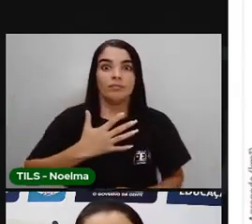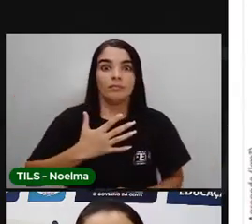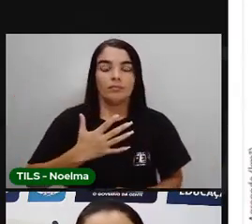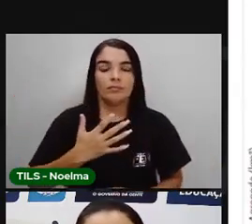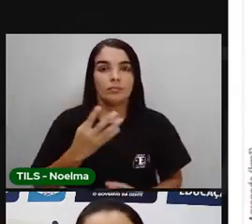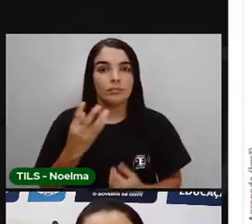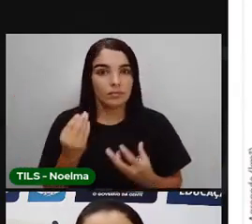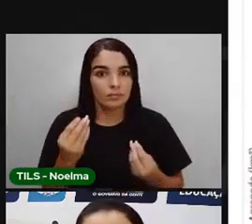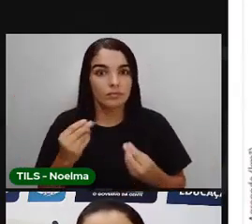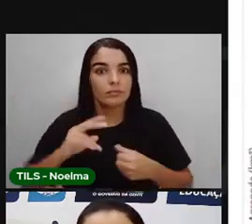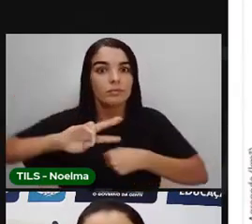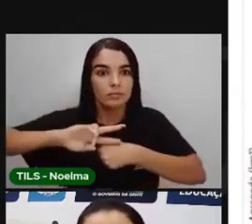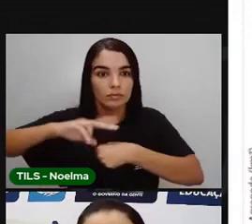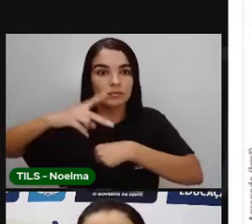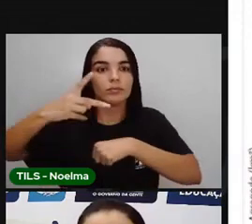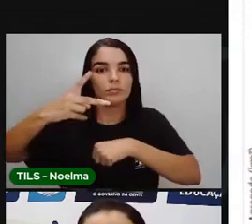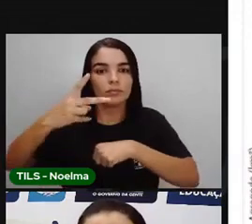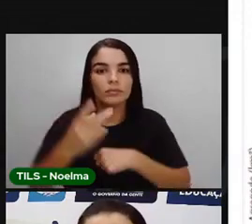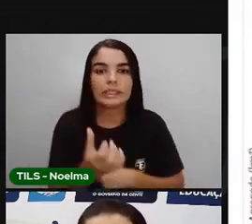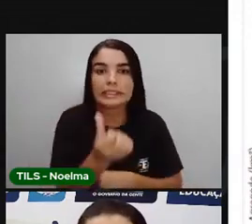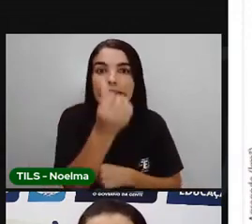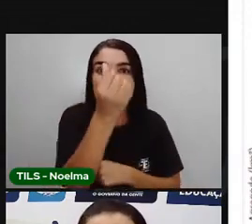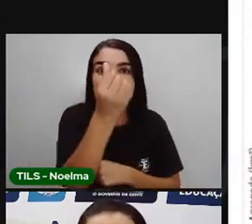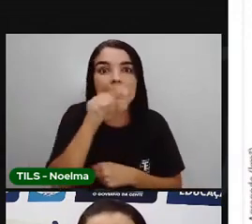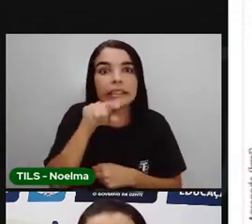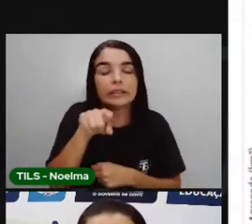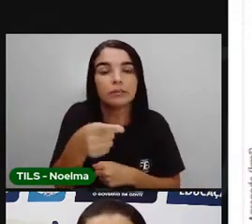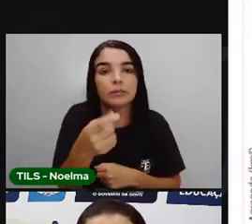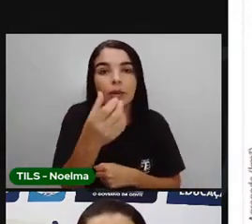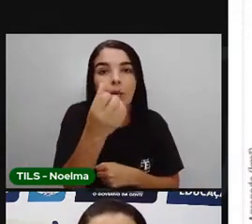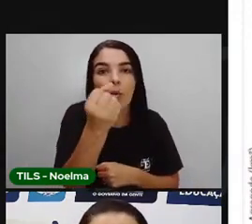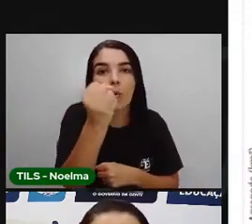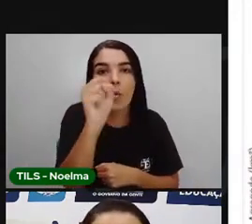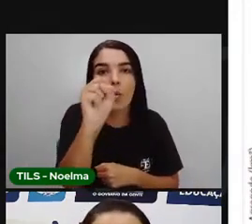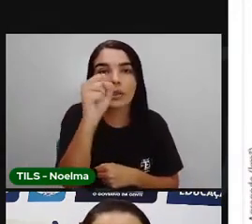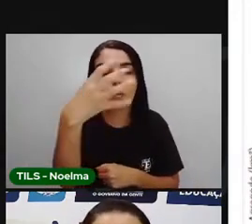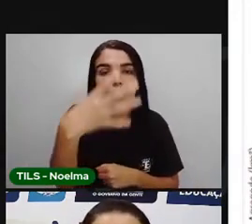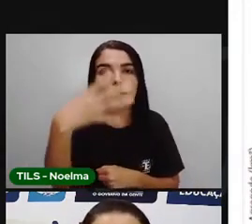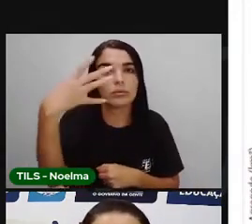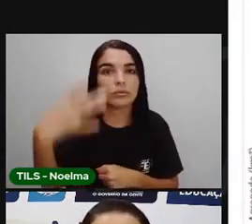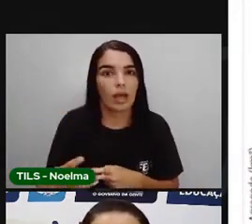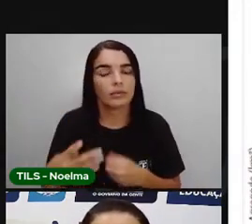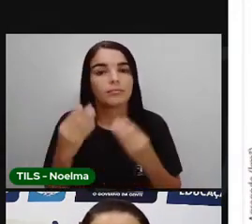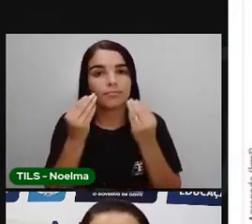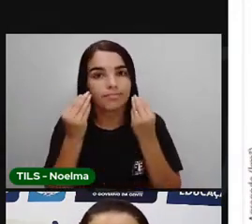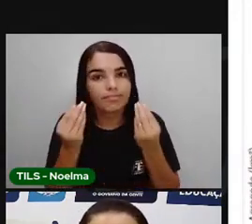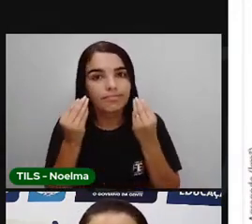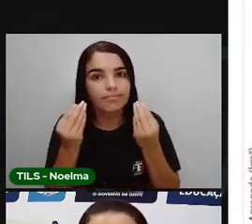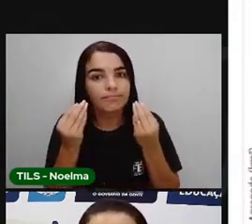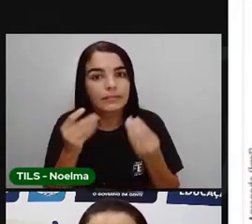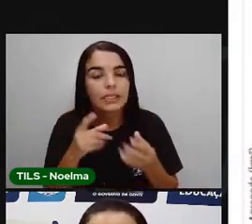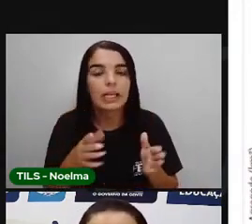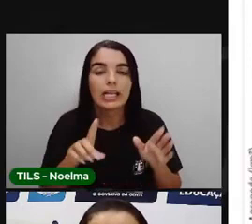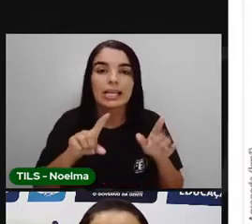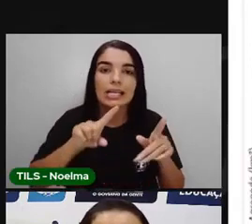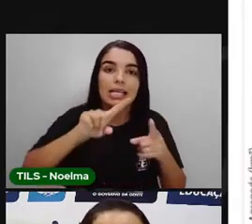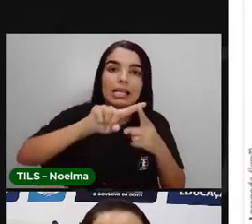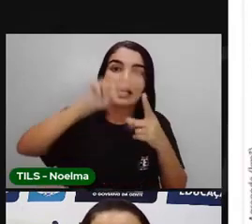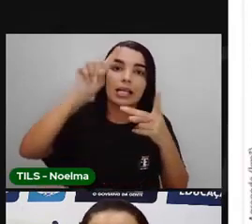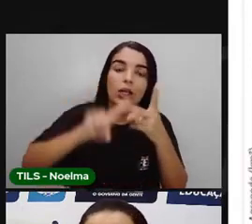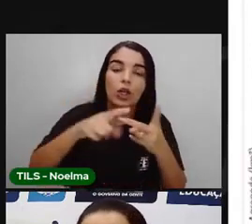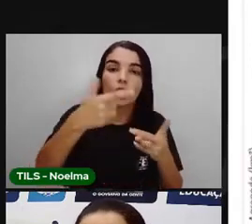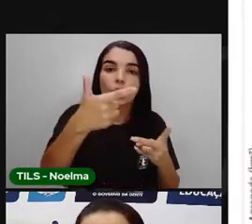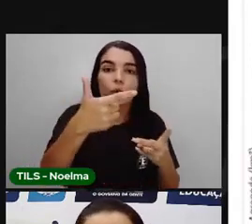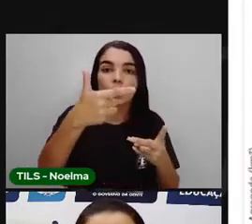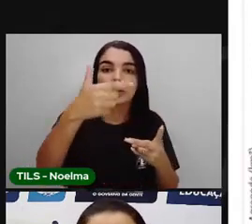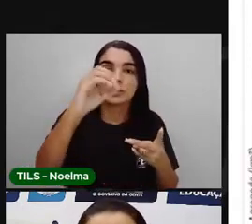assustadora, né? Foi para 6.844 quilômetros quadrados de área desmatada. E de 2019 a